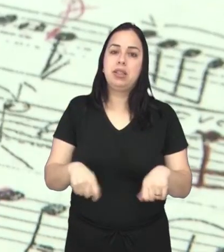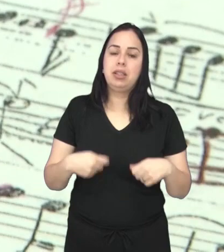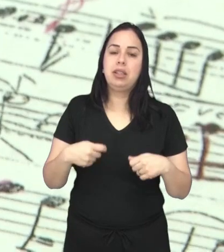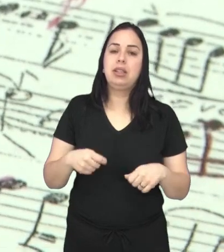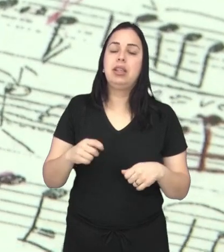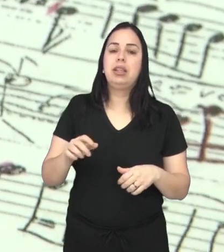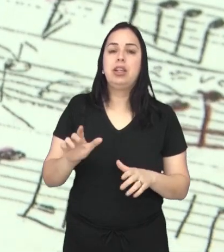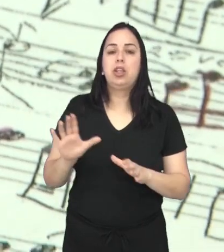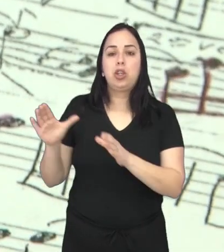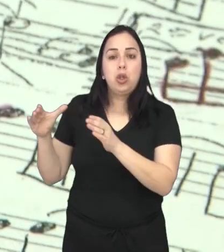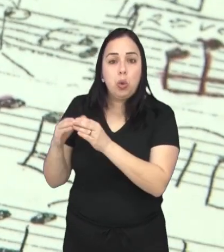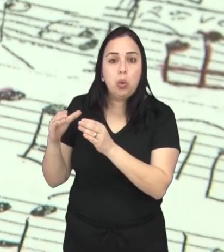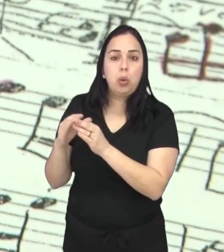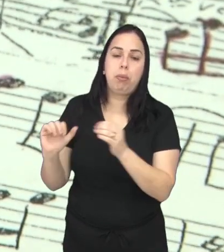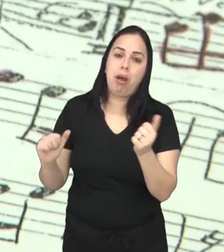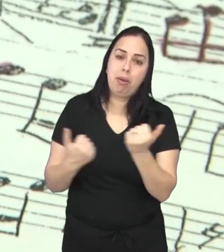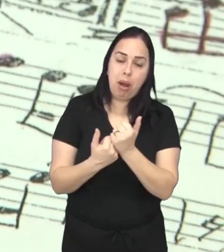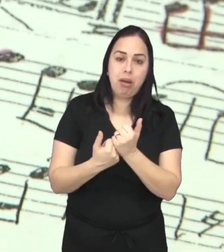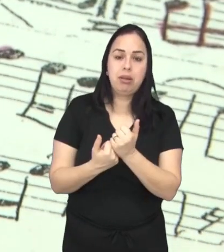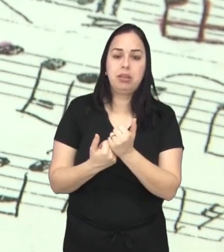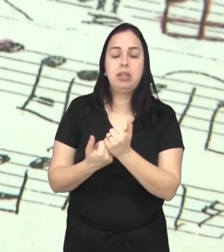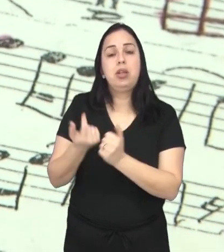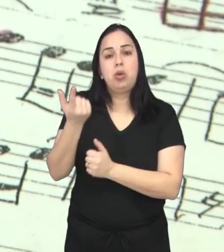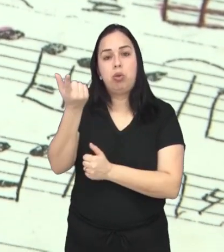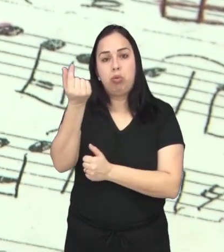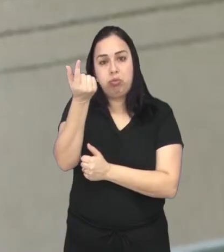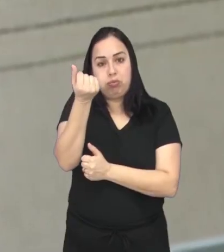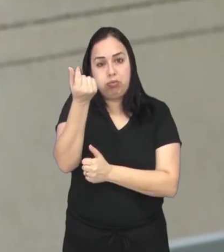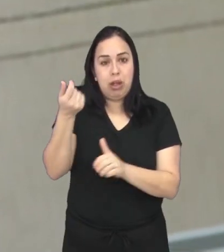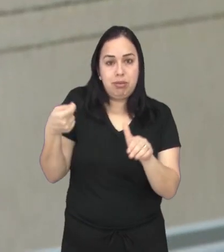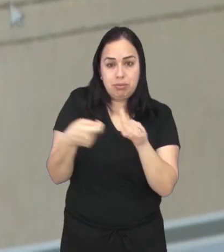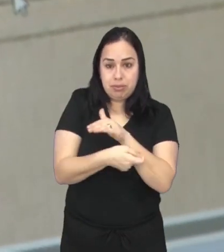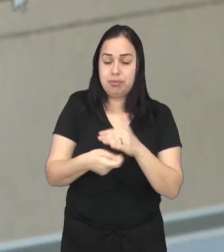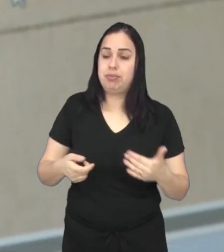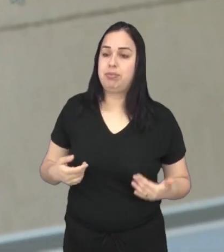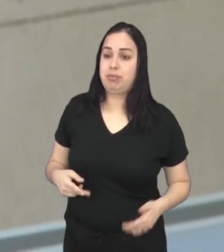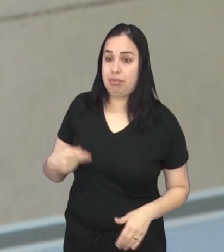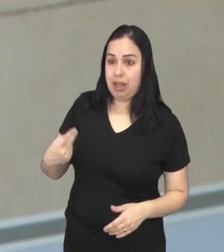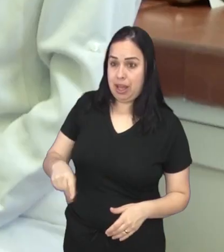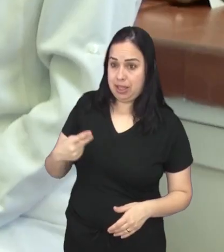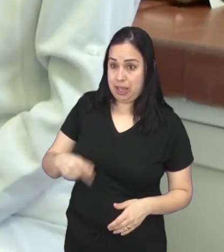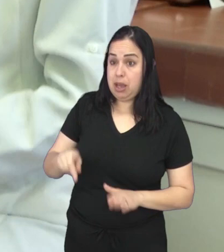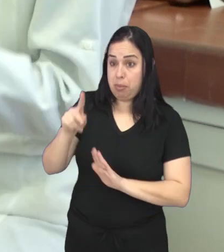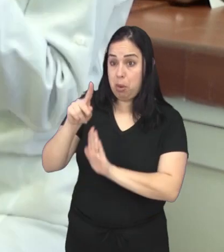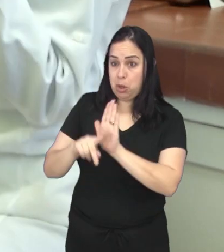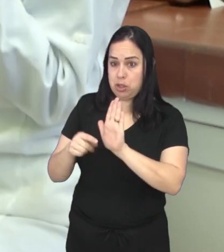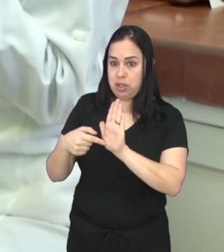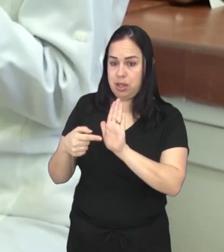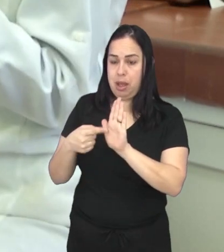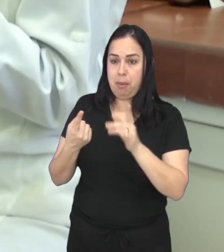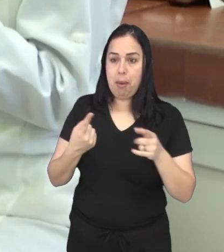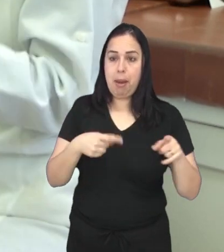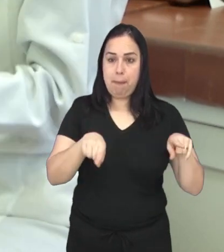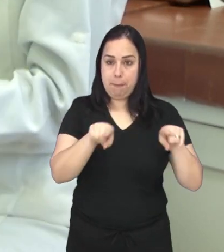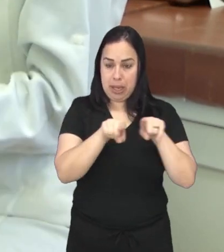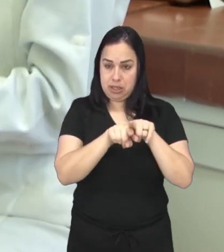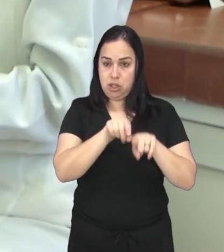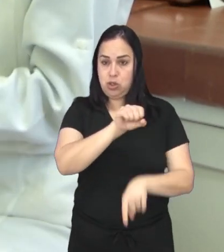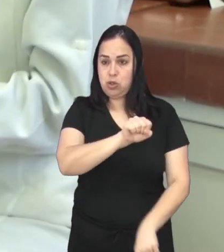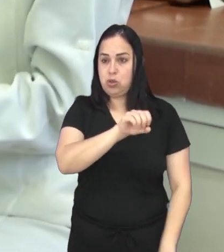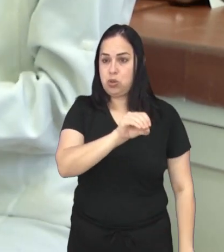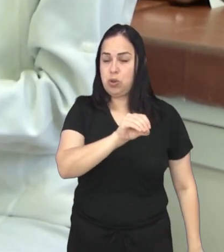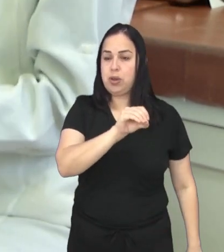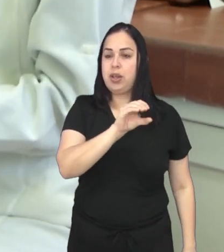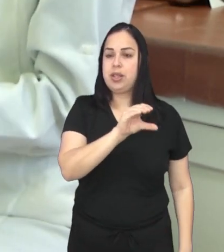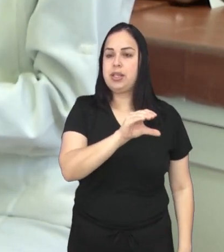é preciso que exista uma rede de apoio que envolva, por exemplo, o financiamento público. Então, aqui esse projeto é uma parceria